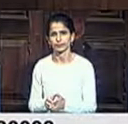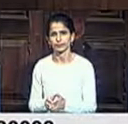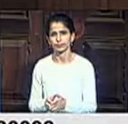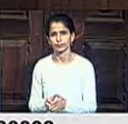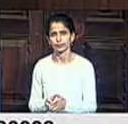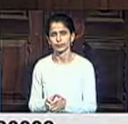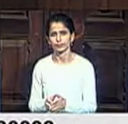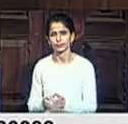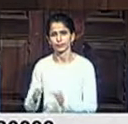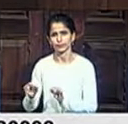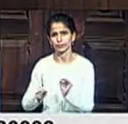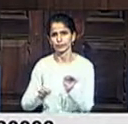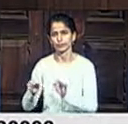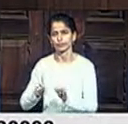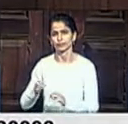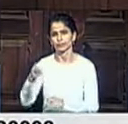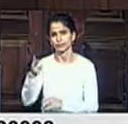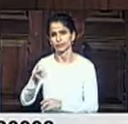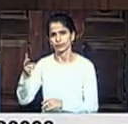o projeto